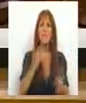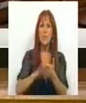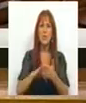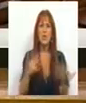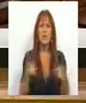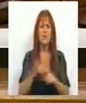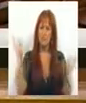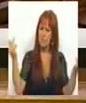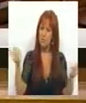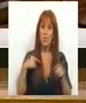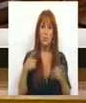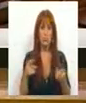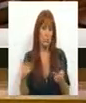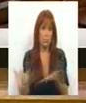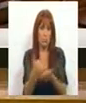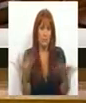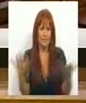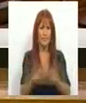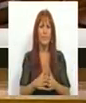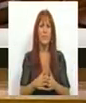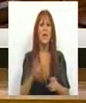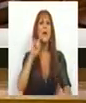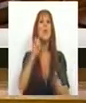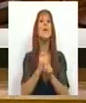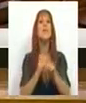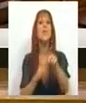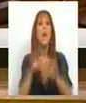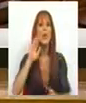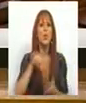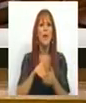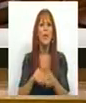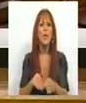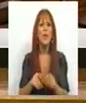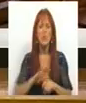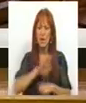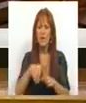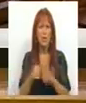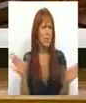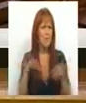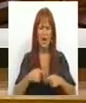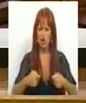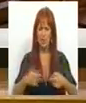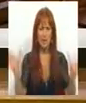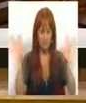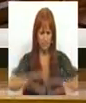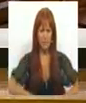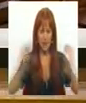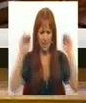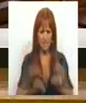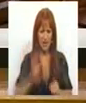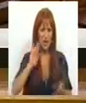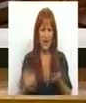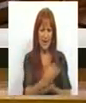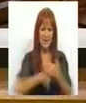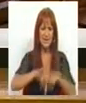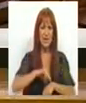restauração, assim reduzindo a receita. Insisto, este resultado, envolvendo mais despesa e menos